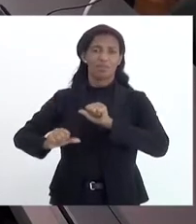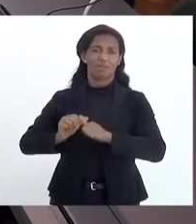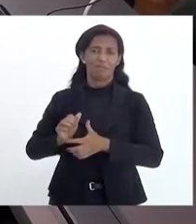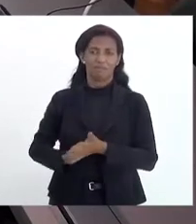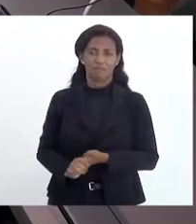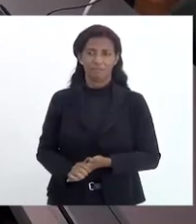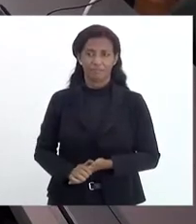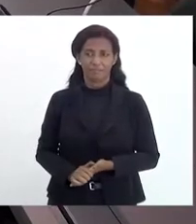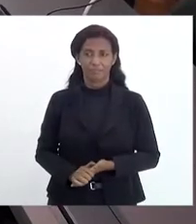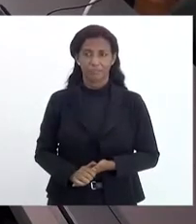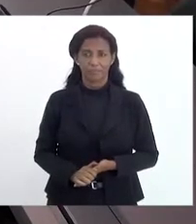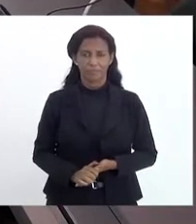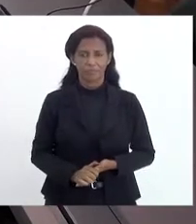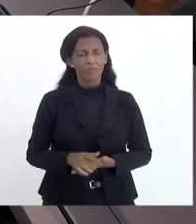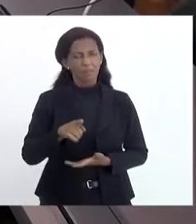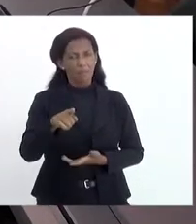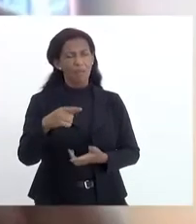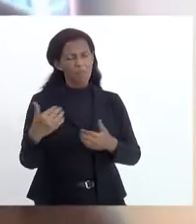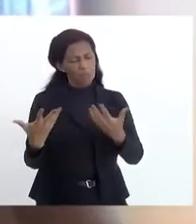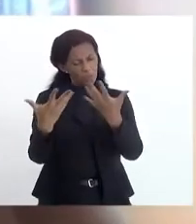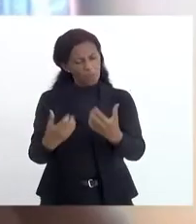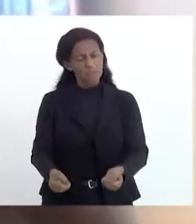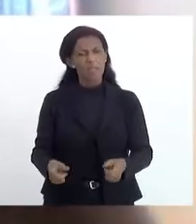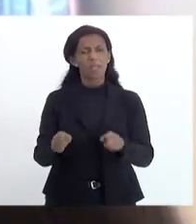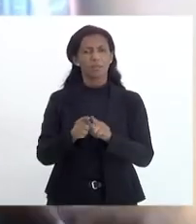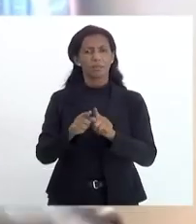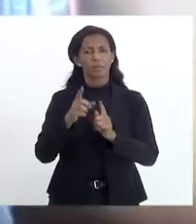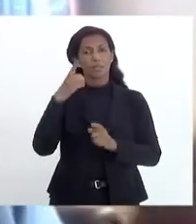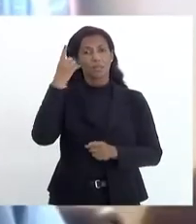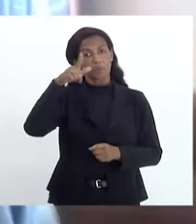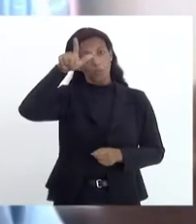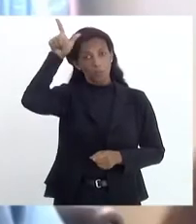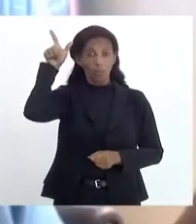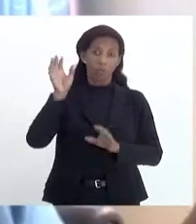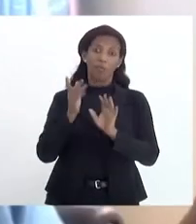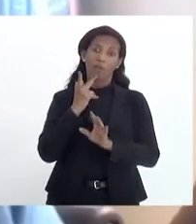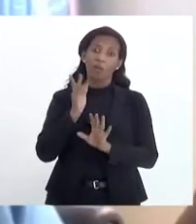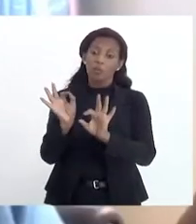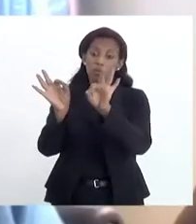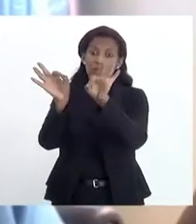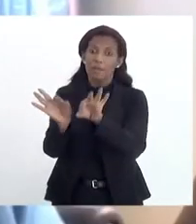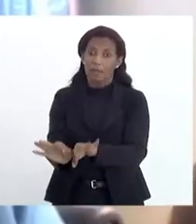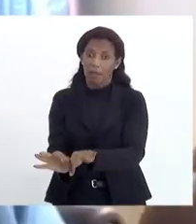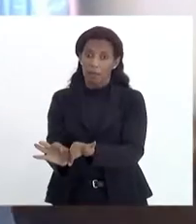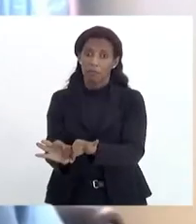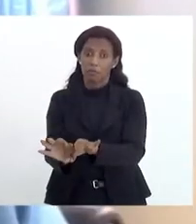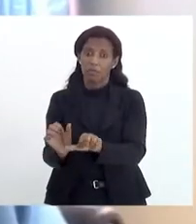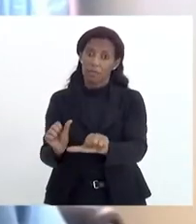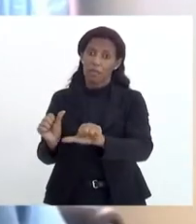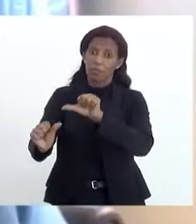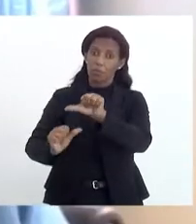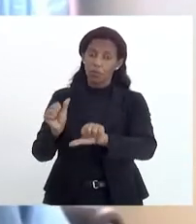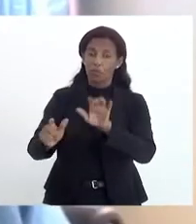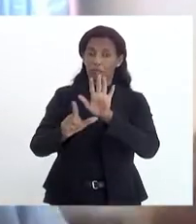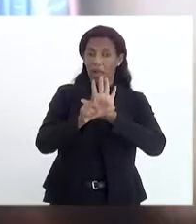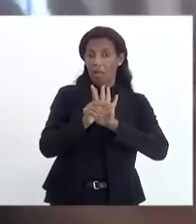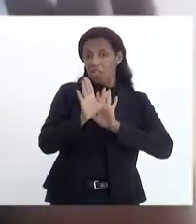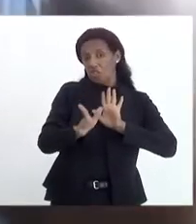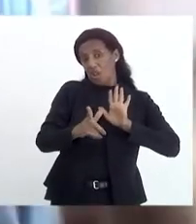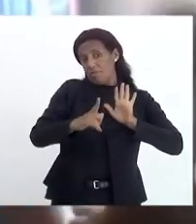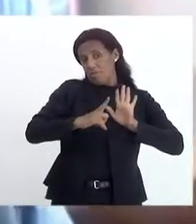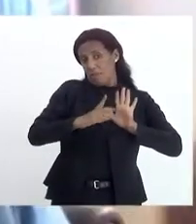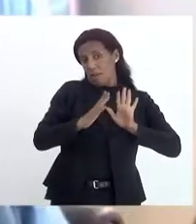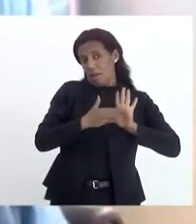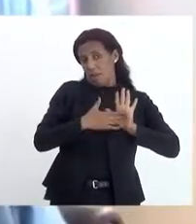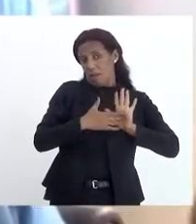o... Eu topo também a solução do Luiz Paulo, não estou querendo ser chato, estou dizendo que o certo seria modificar a lei já existente, mas tudo